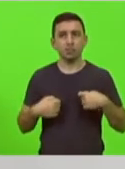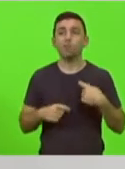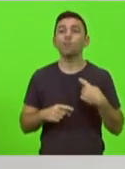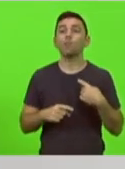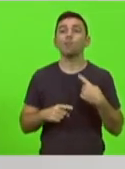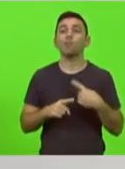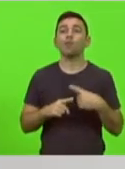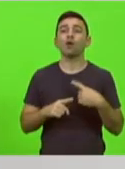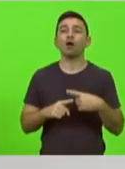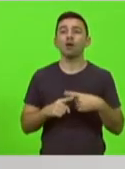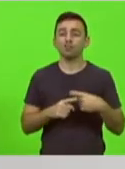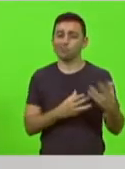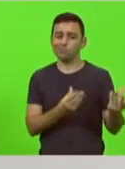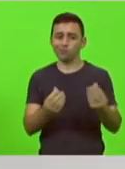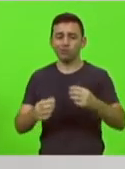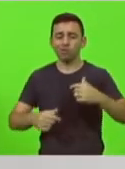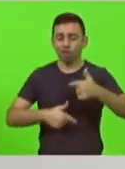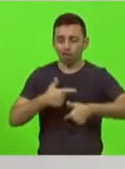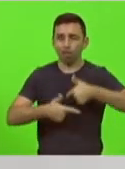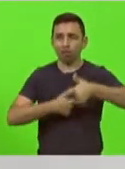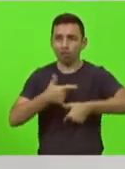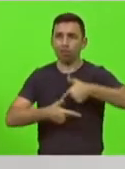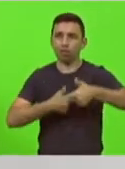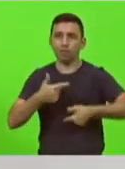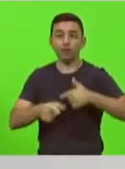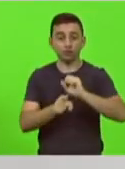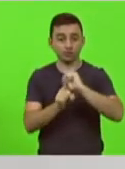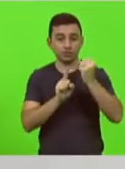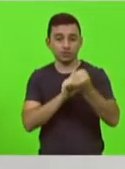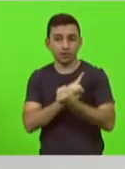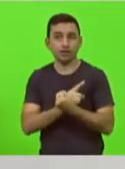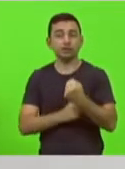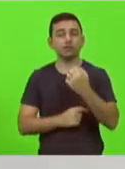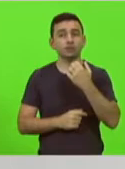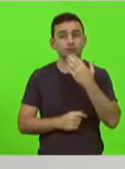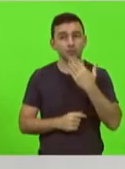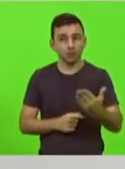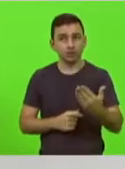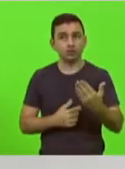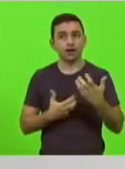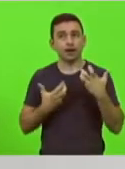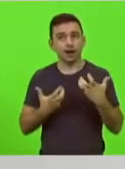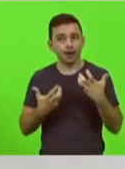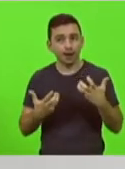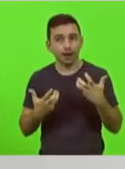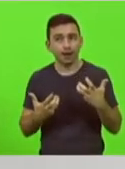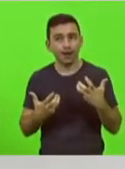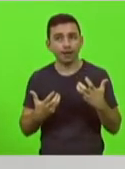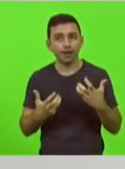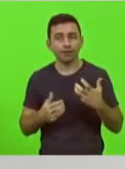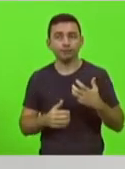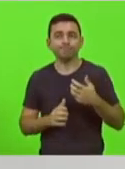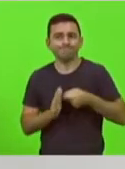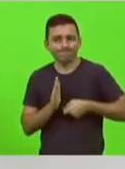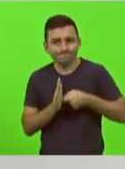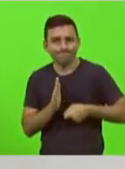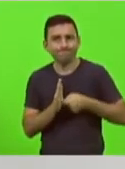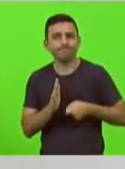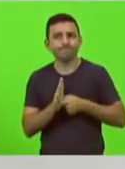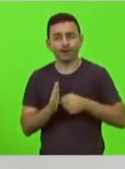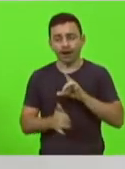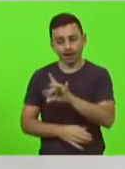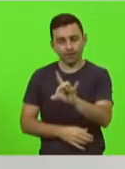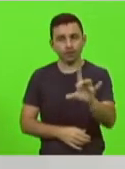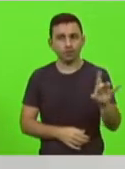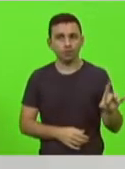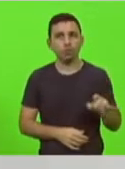e importantes afazeres que a sociedade como um todo vai nos consumindo e vai exigindo de cada um